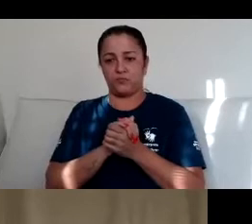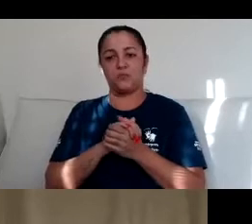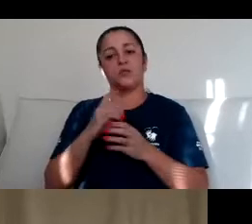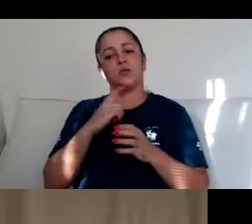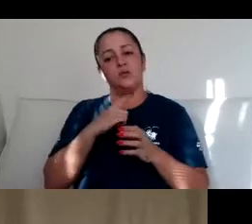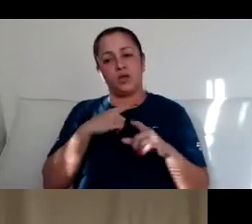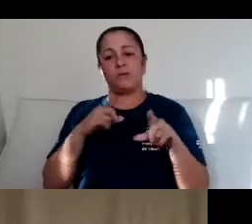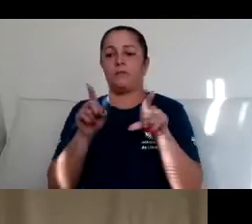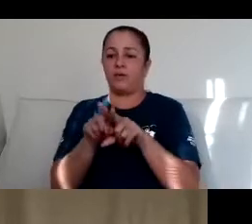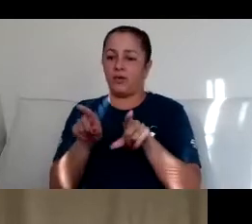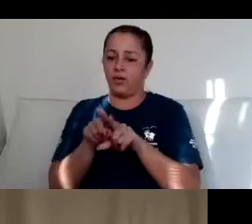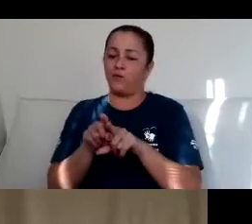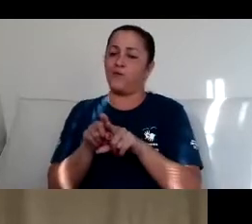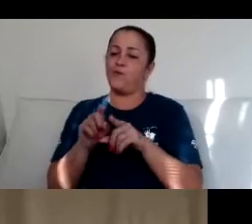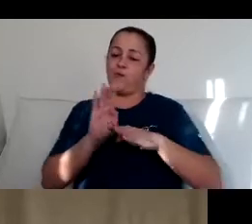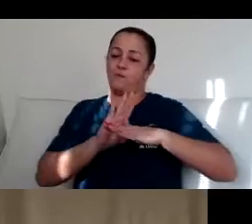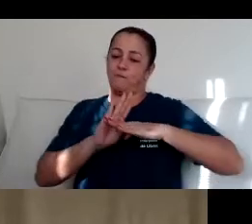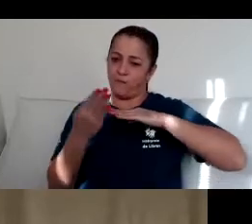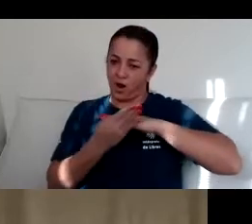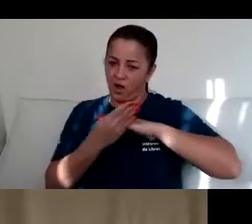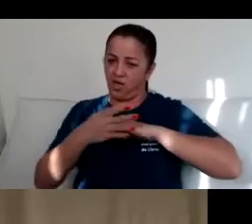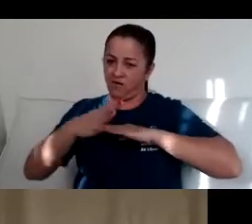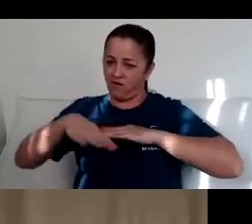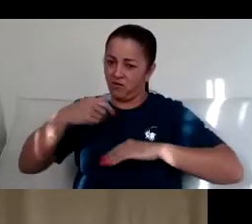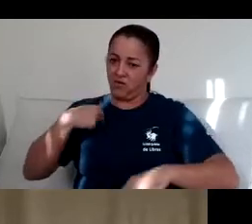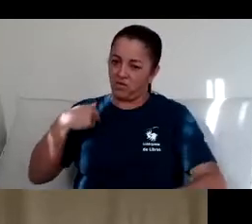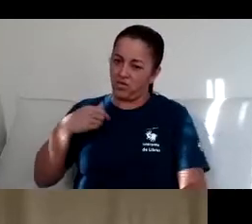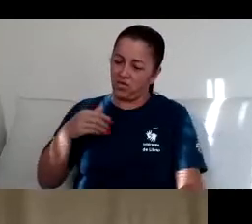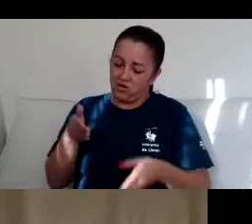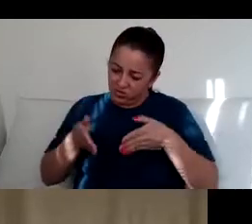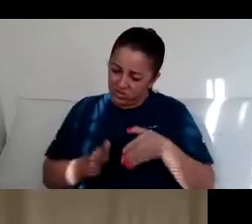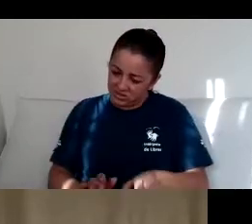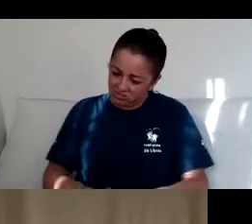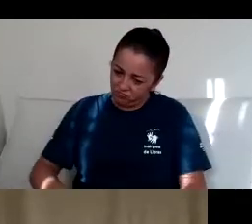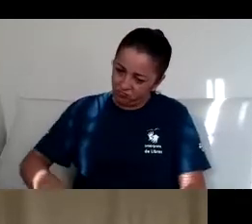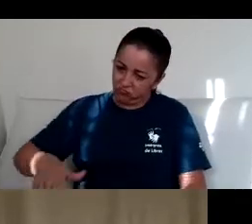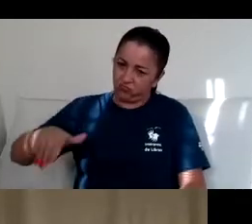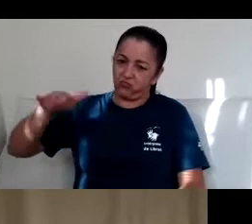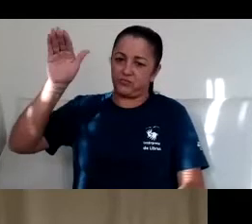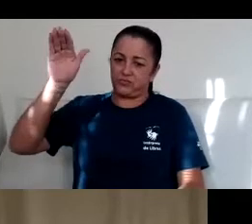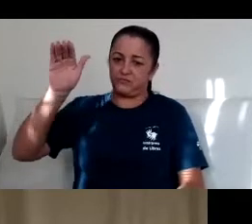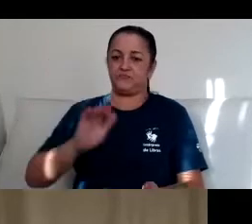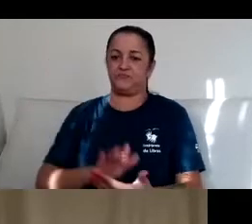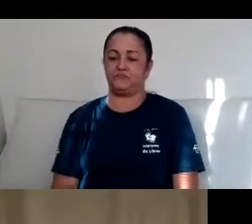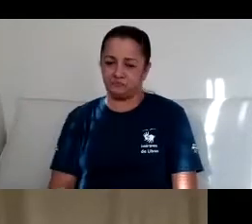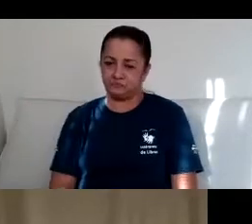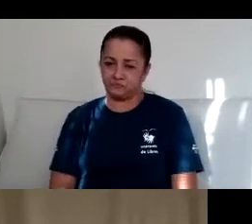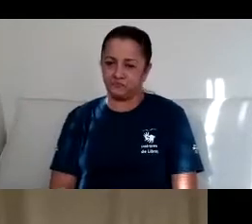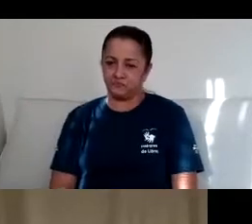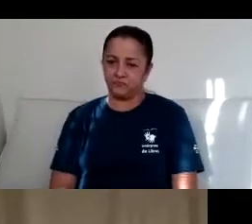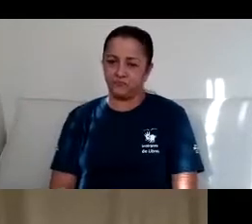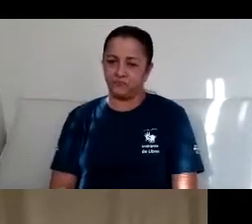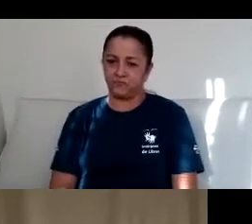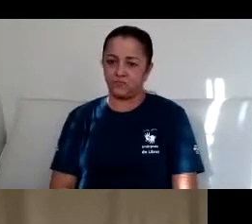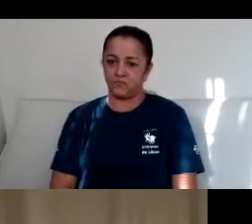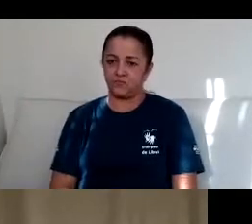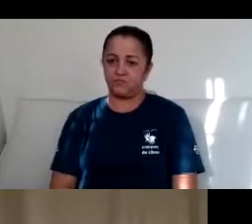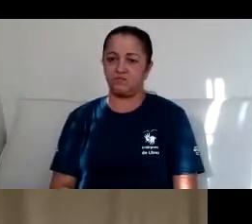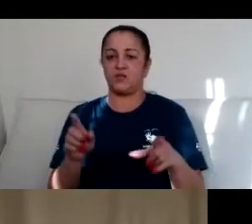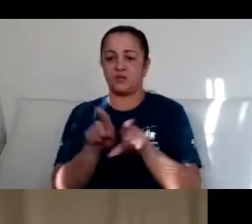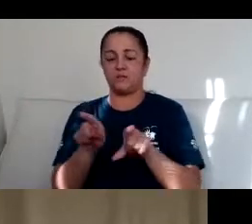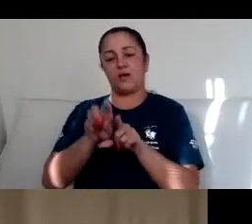bairro onde eu praticamente nasci e cresci. Quero compartilhar a história